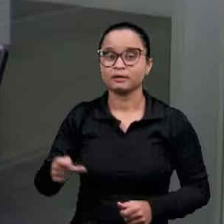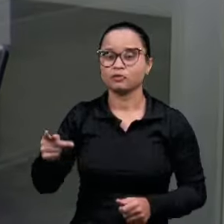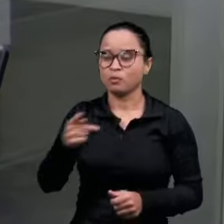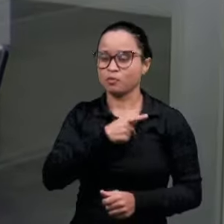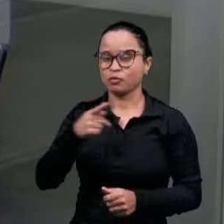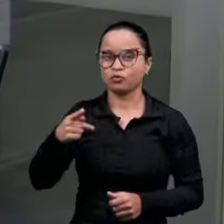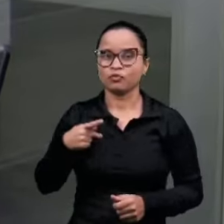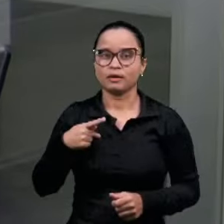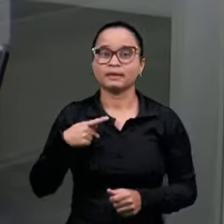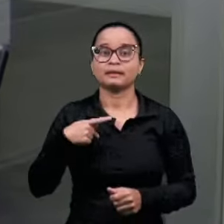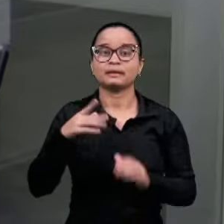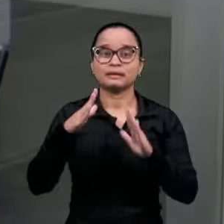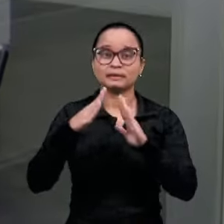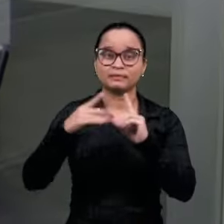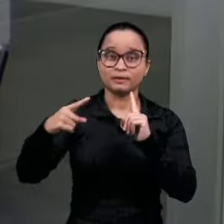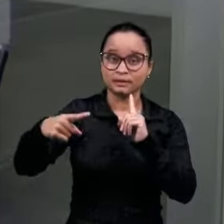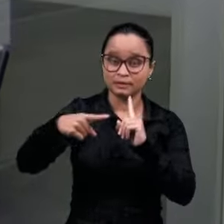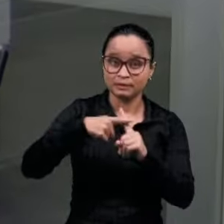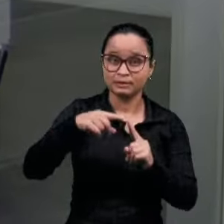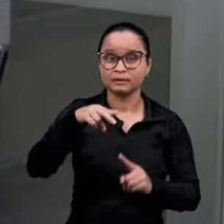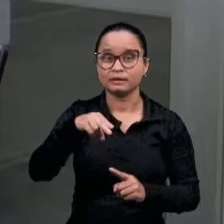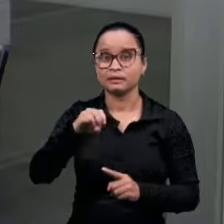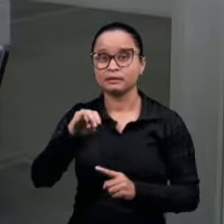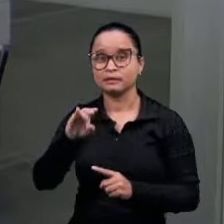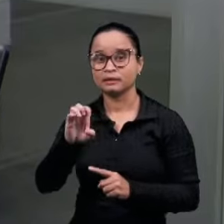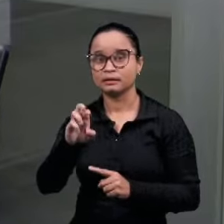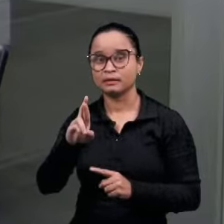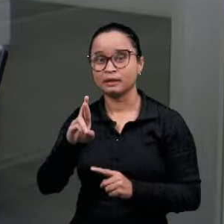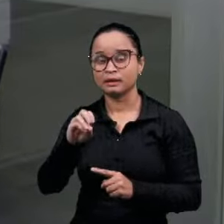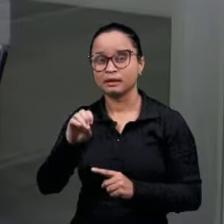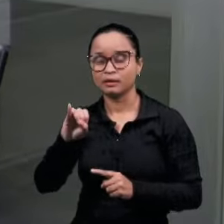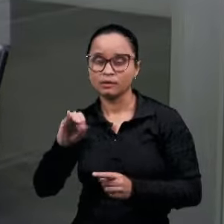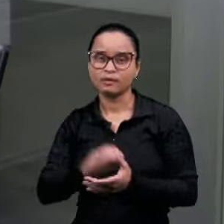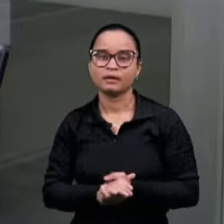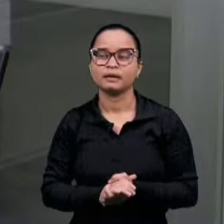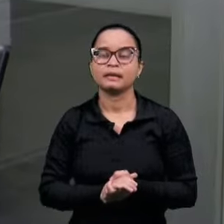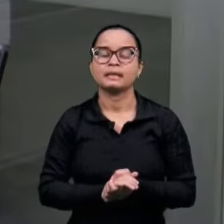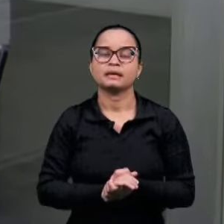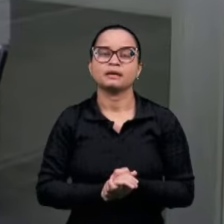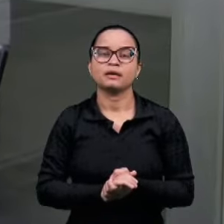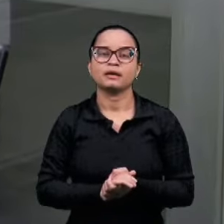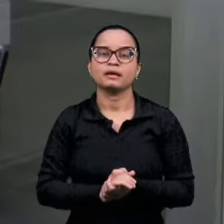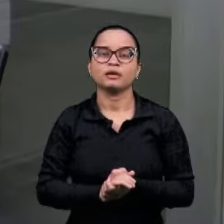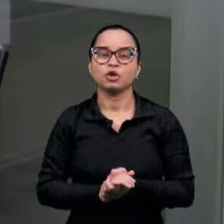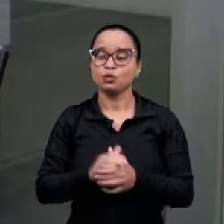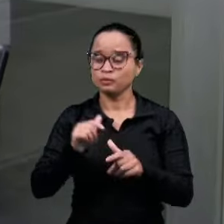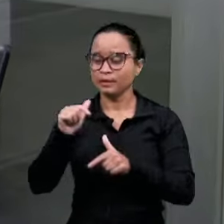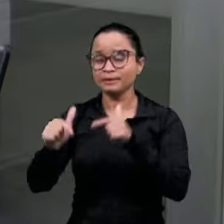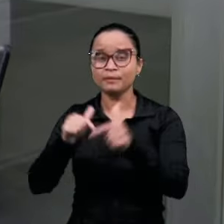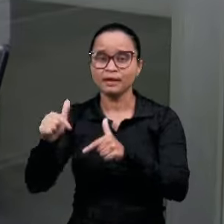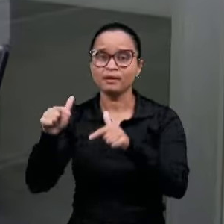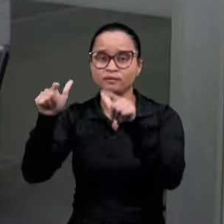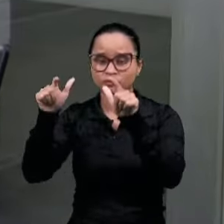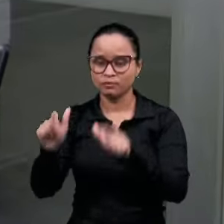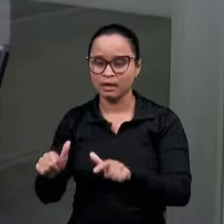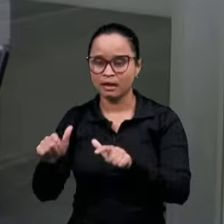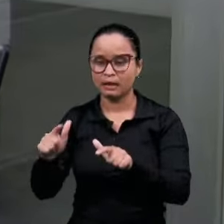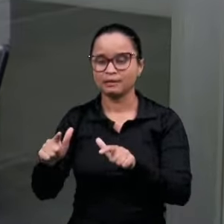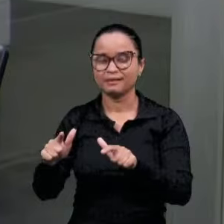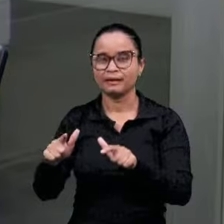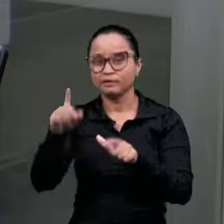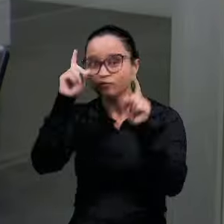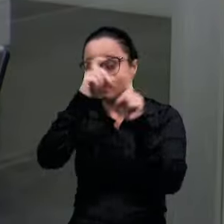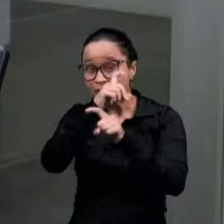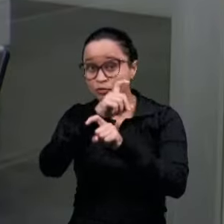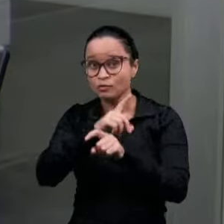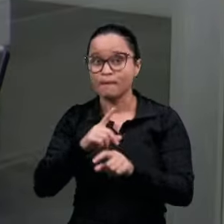comigo, e o trabalho dele impedia que ele assumisse alguma igreja fora dali, de Niterói Centro. E quando ele